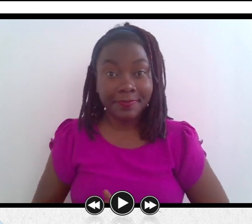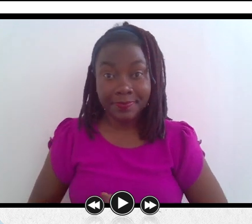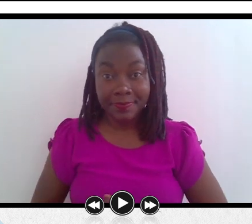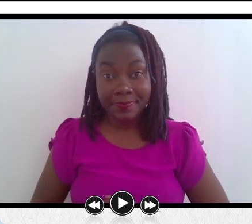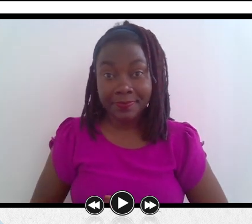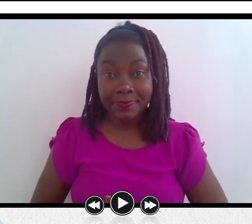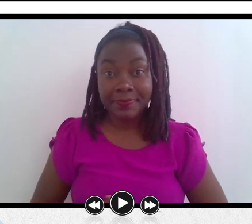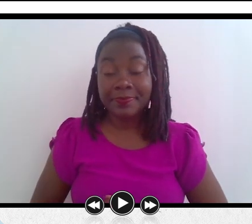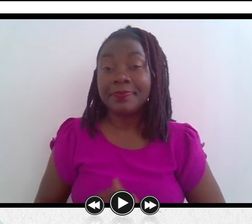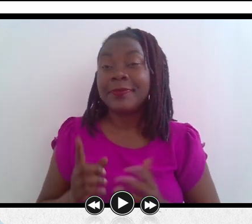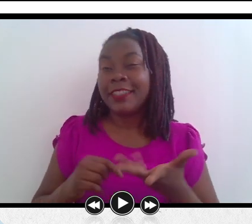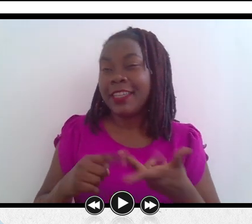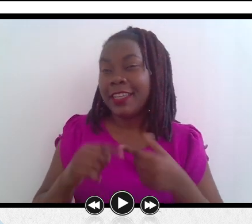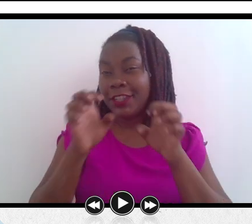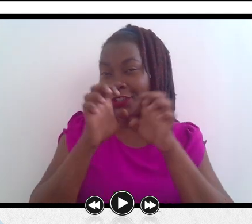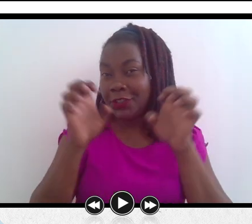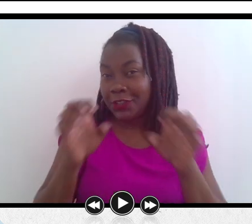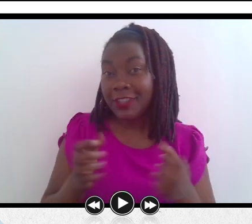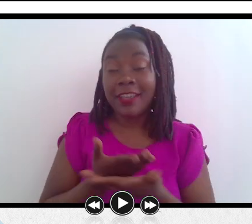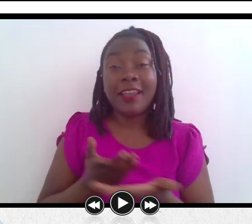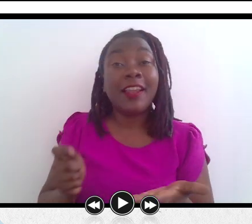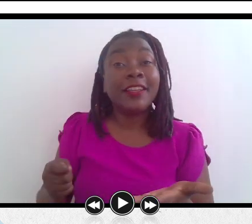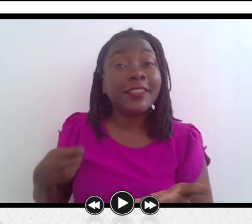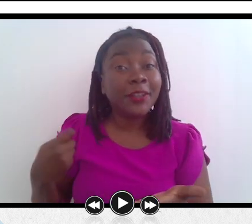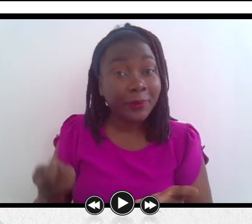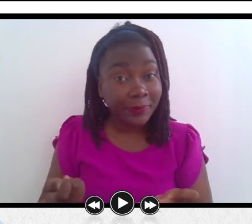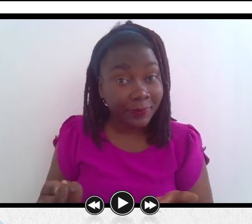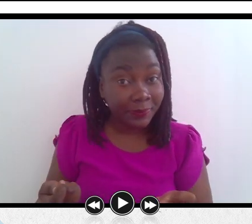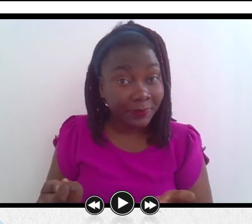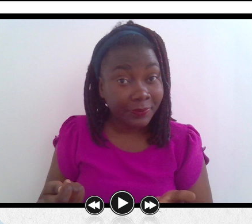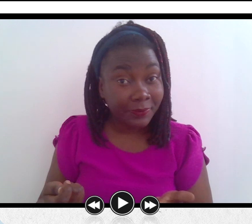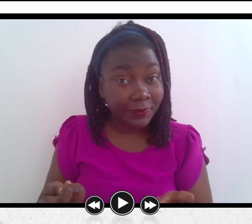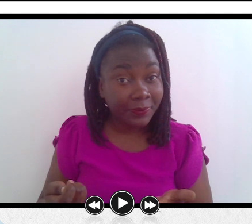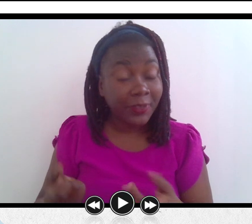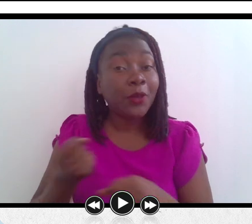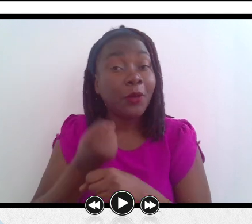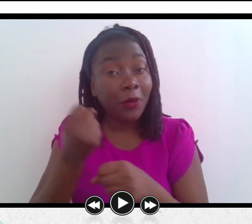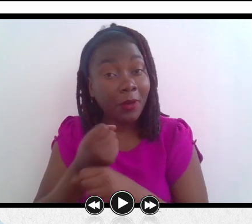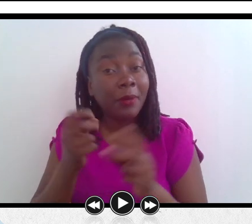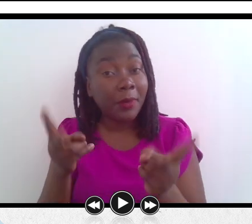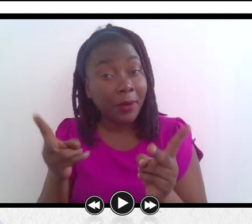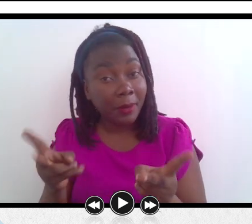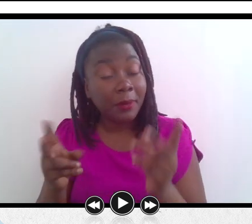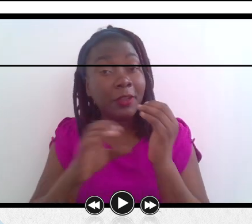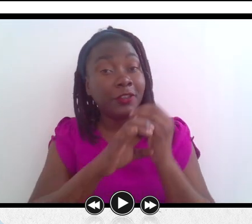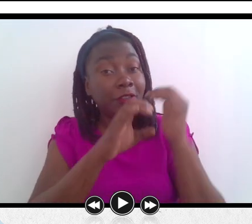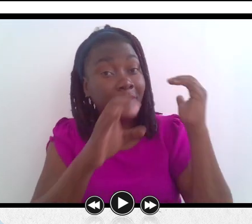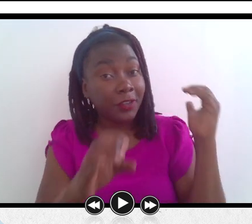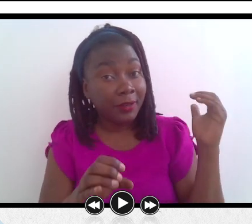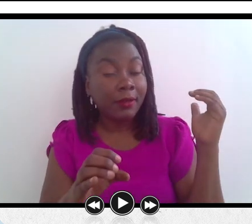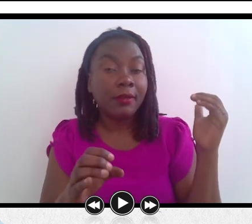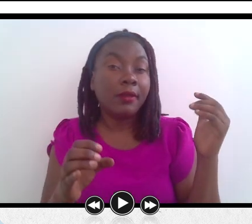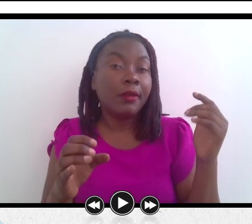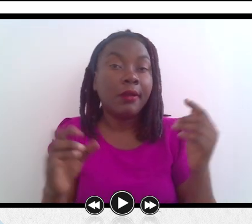Então, as medidas estruturais, elas são as obras propriamente de engenharia e, obviamente, contempla aí